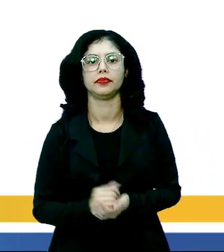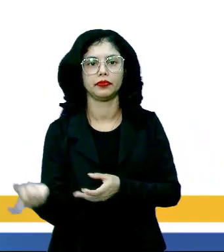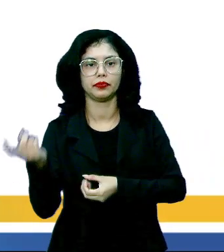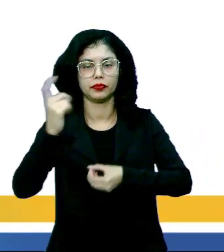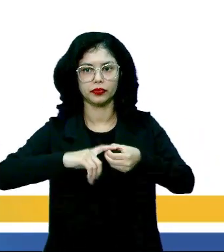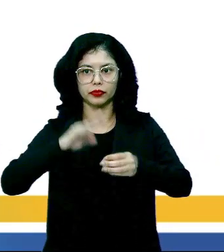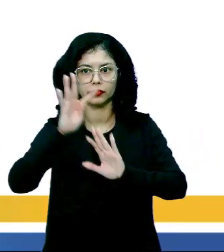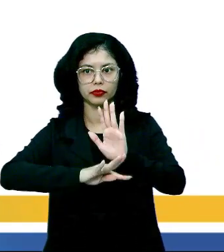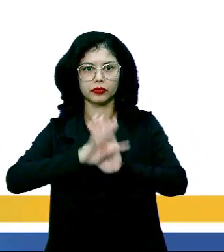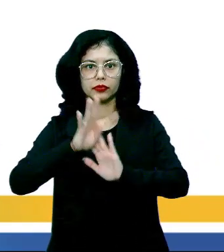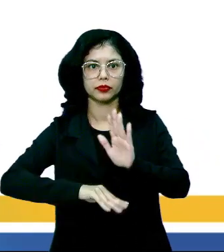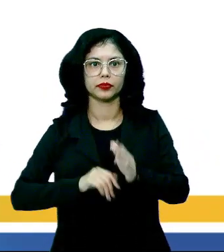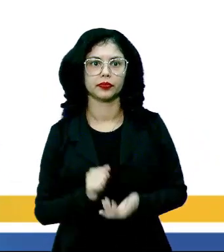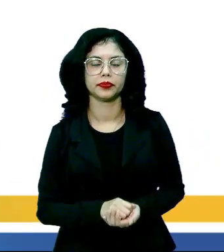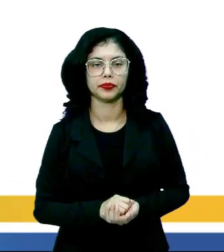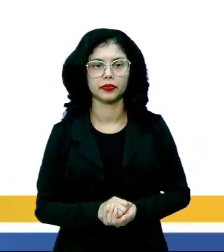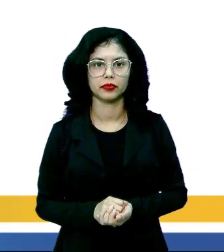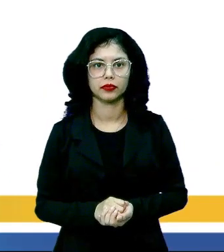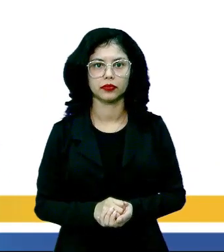novamente aqui